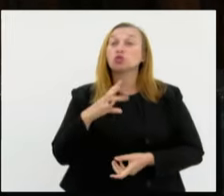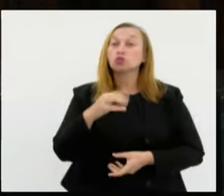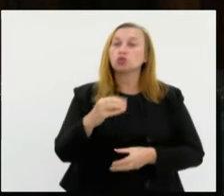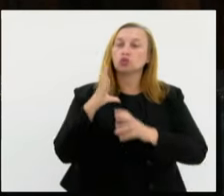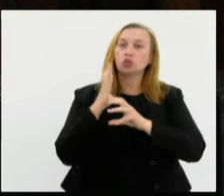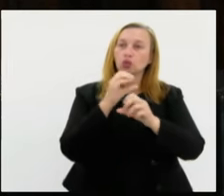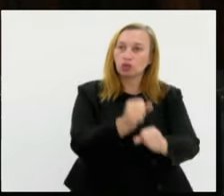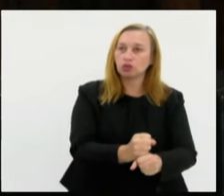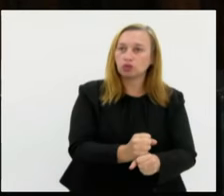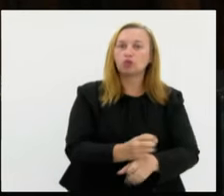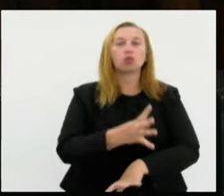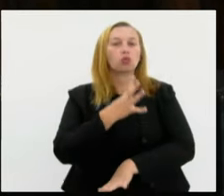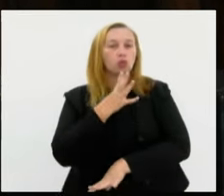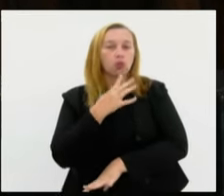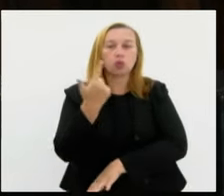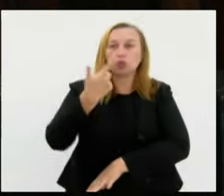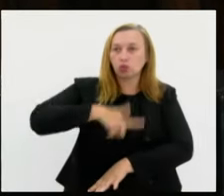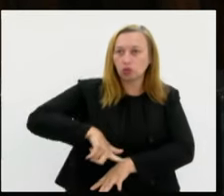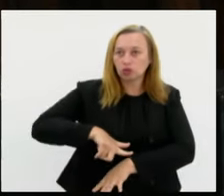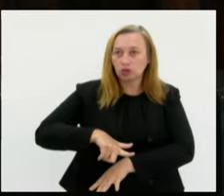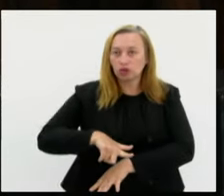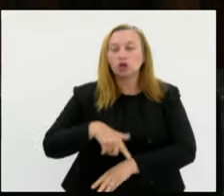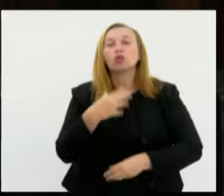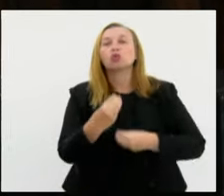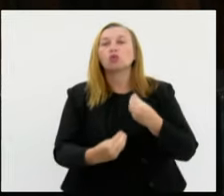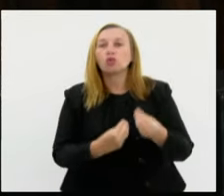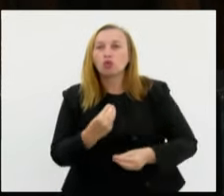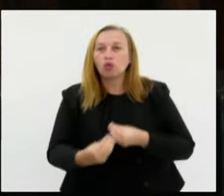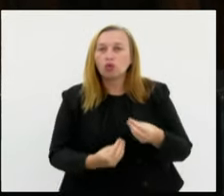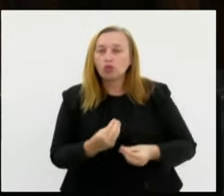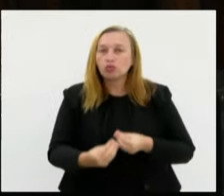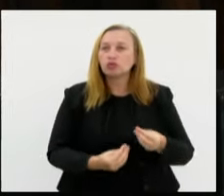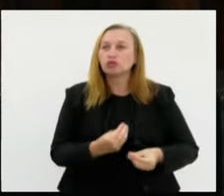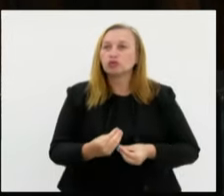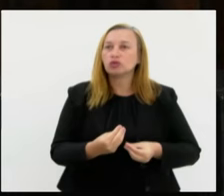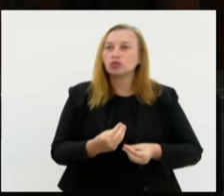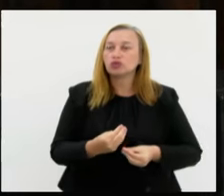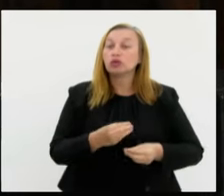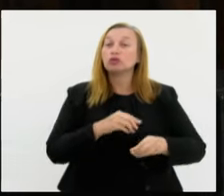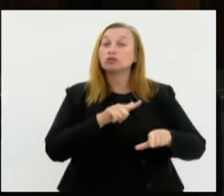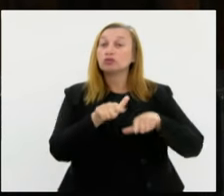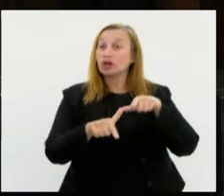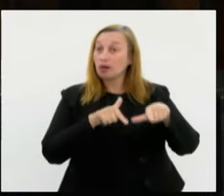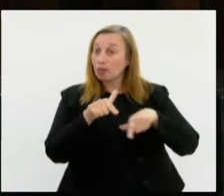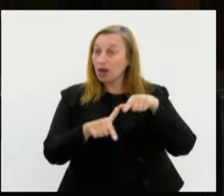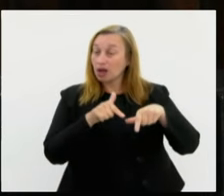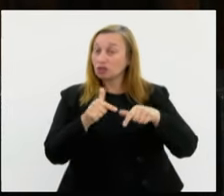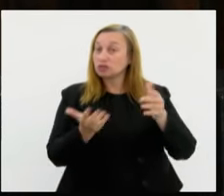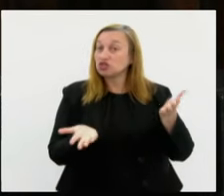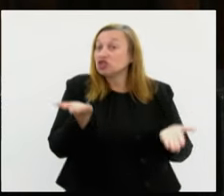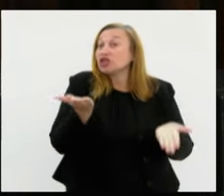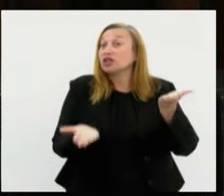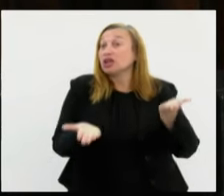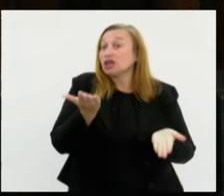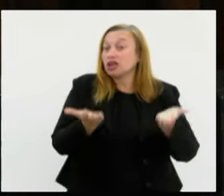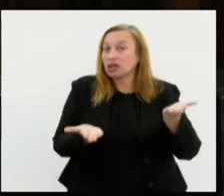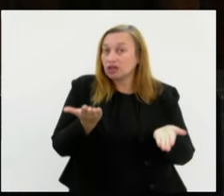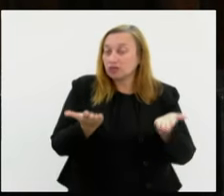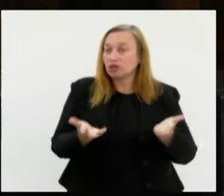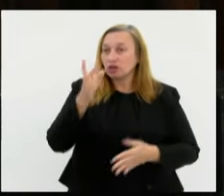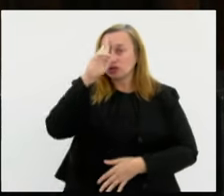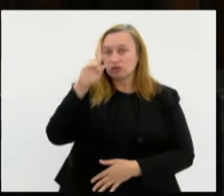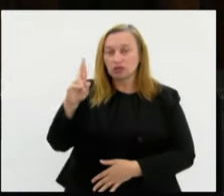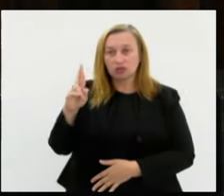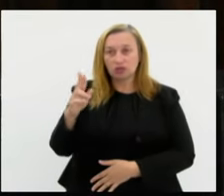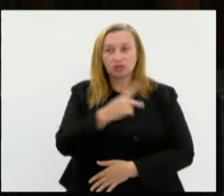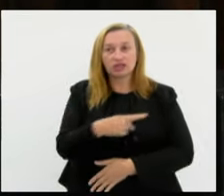meu reconhecimento mais uma vez à forma coerente, prudente, sensata e equilibrada que Vossa Excelência está conduzindo a